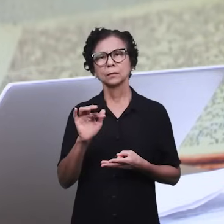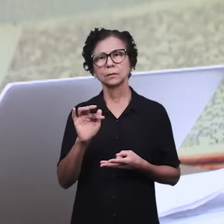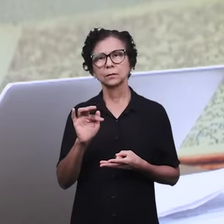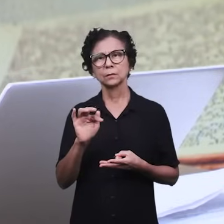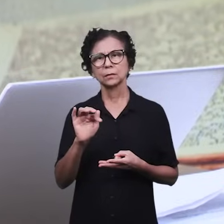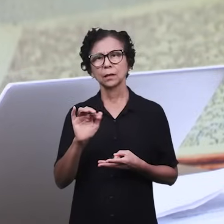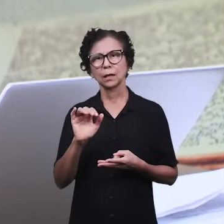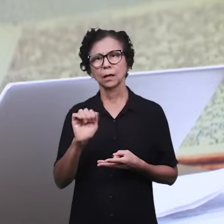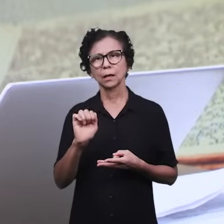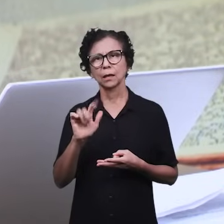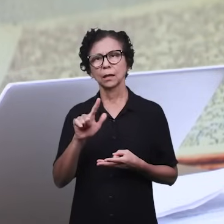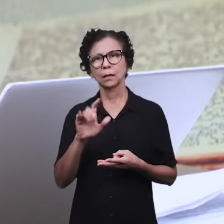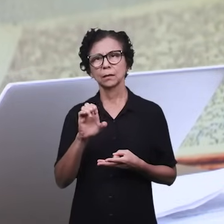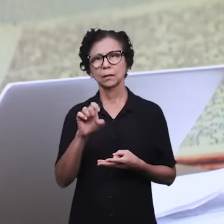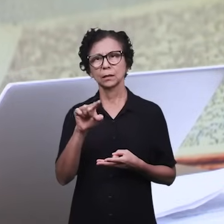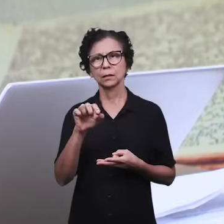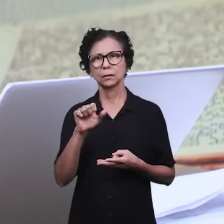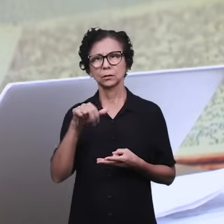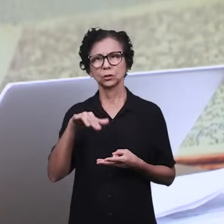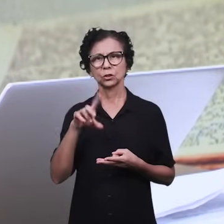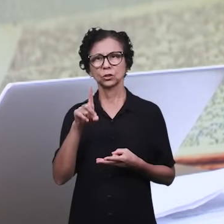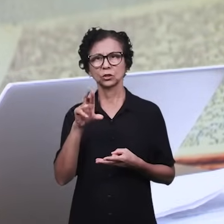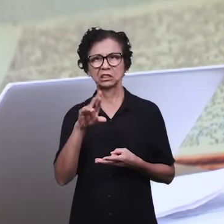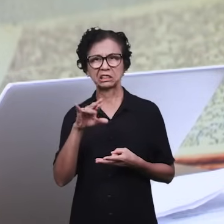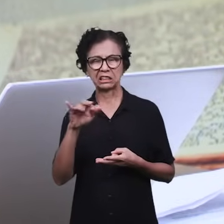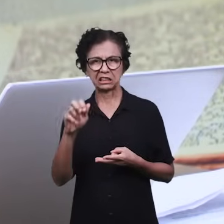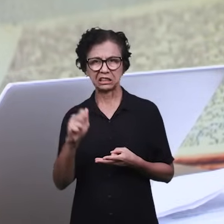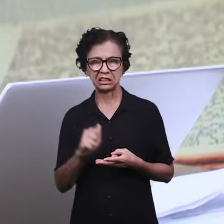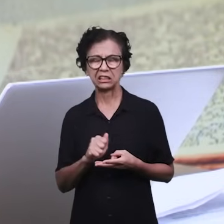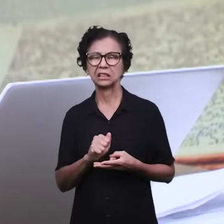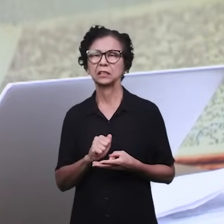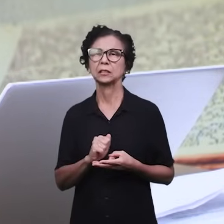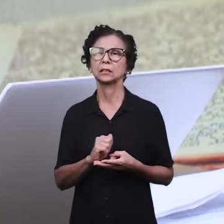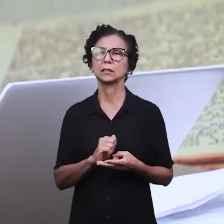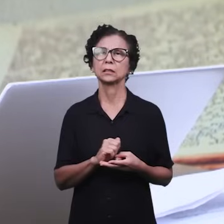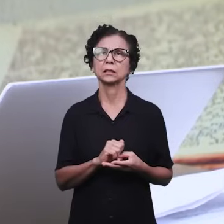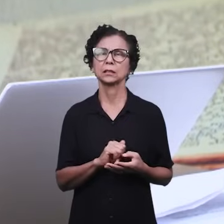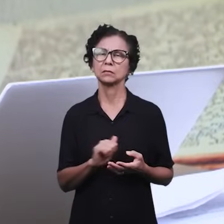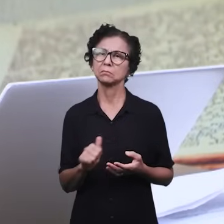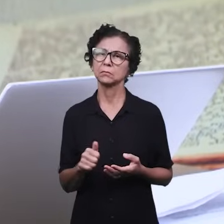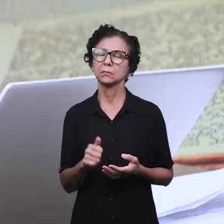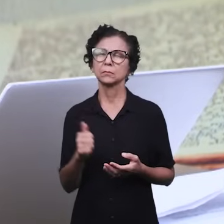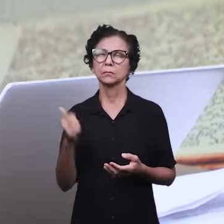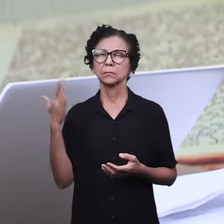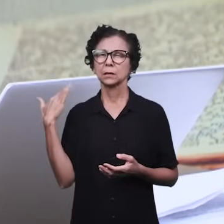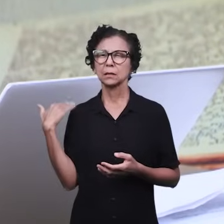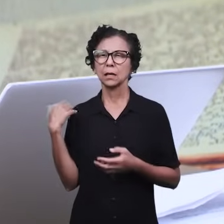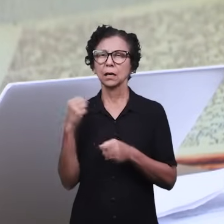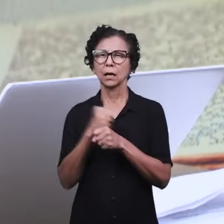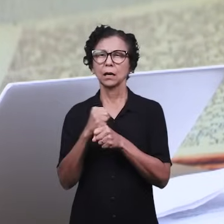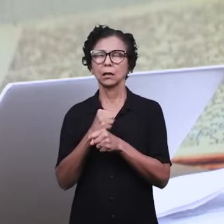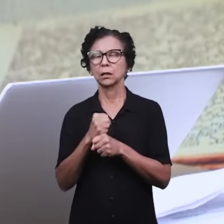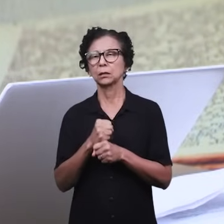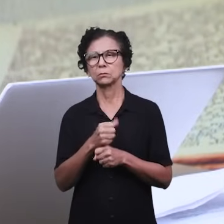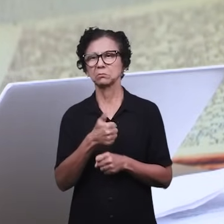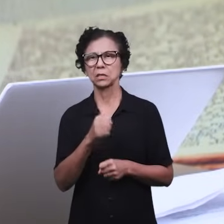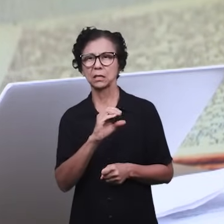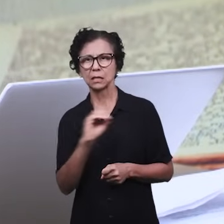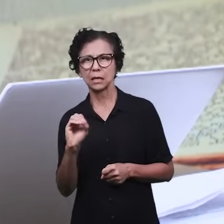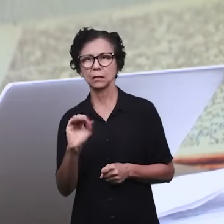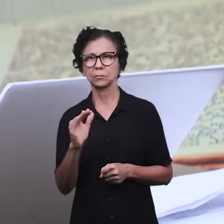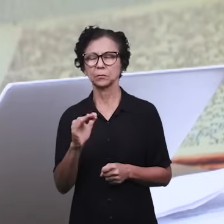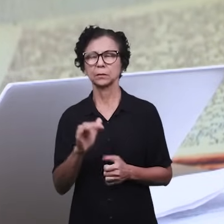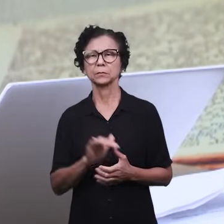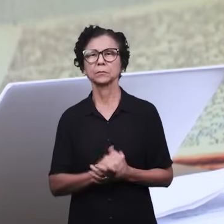Ele chegou ao cristianismo através da filosofia também. Você vê que são homens daquela época de 150, 130, vê nessa época do ano 100 por aí, né? Aí você vai ver também